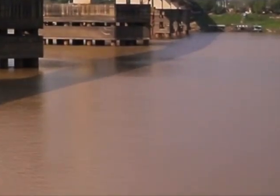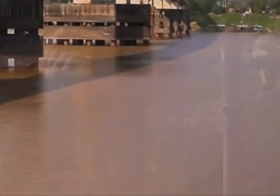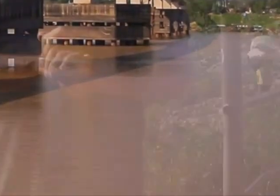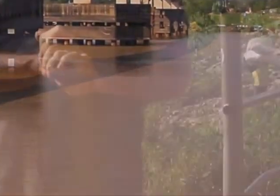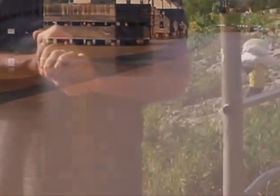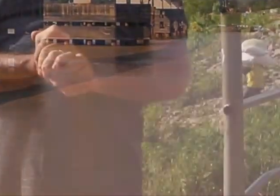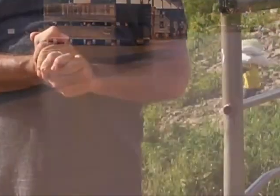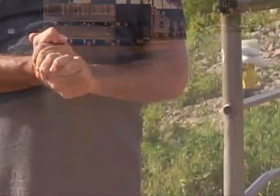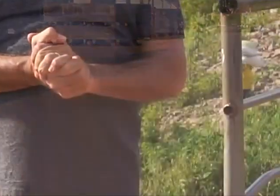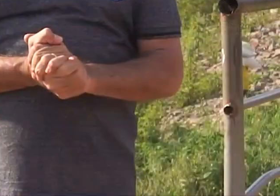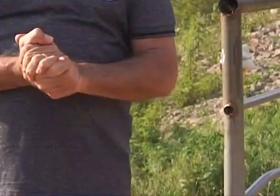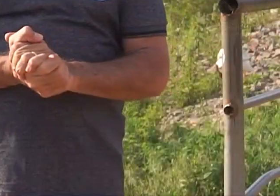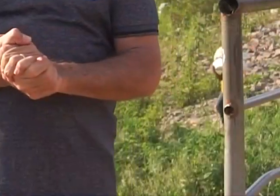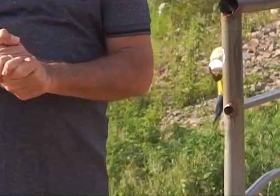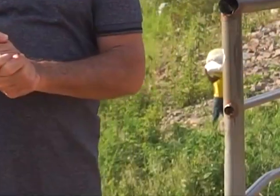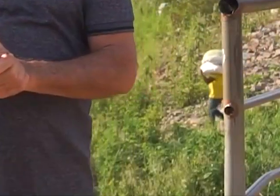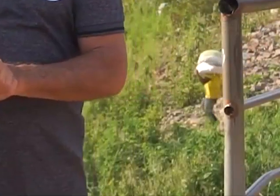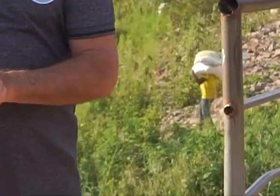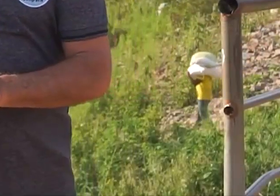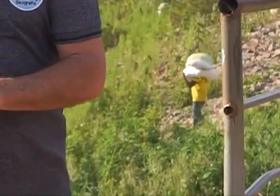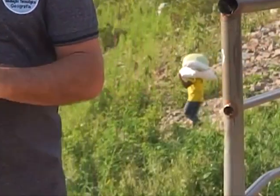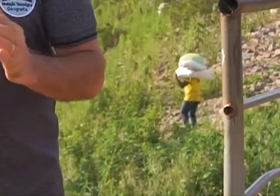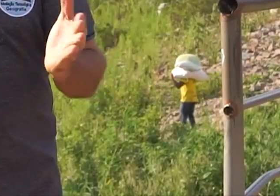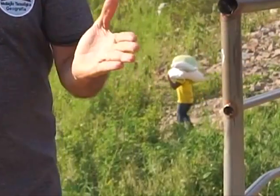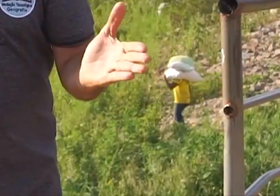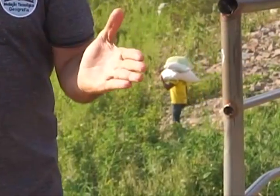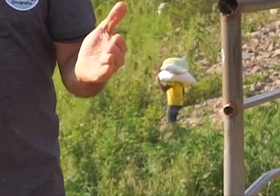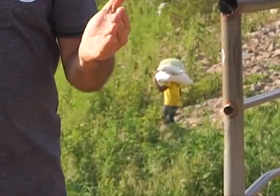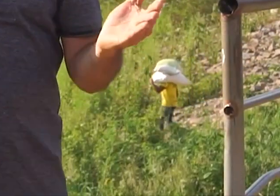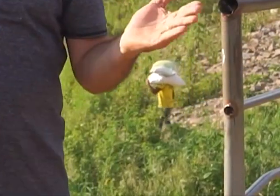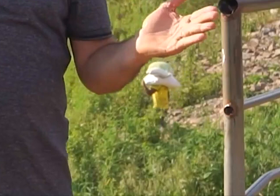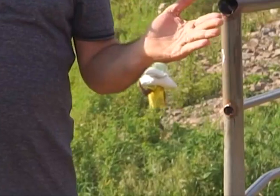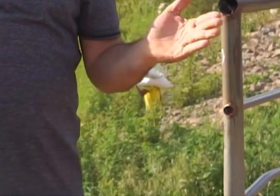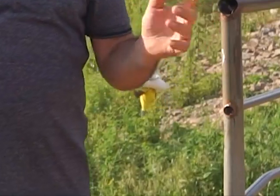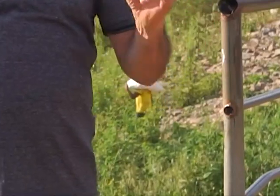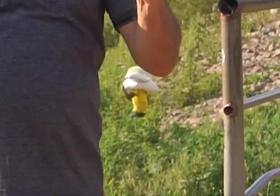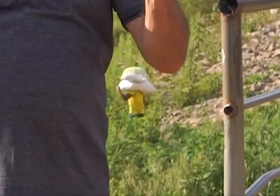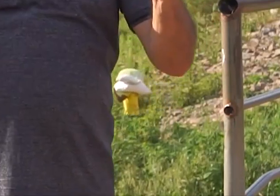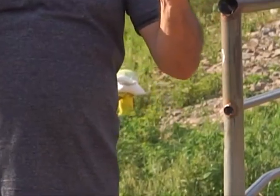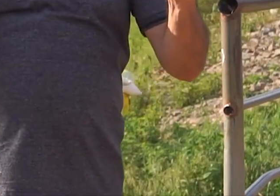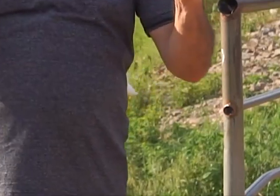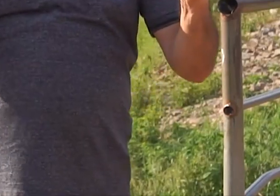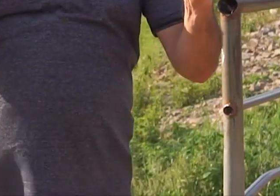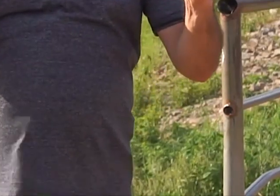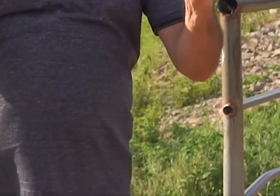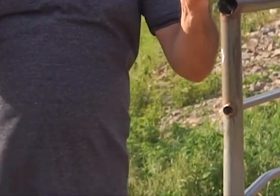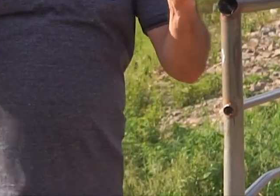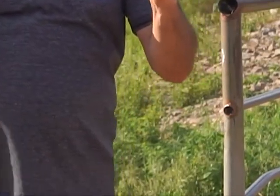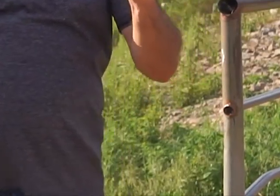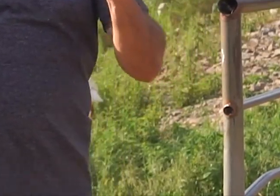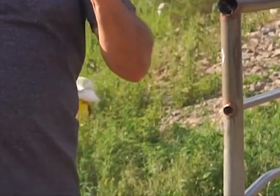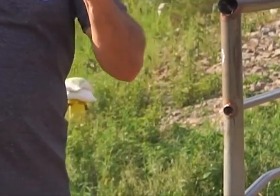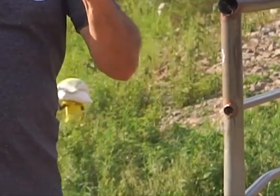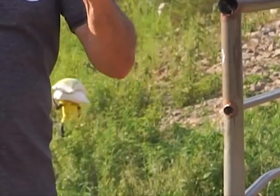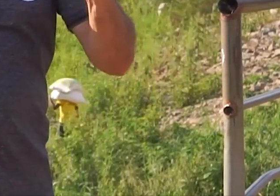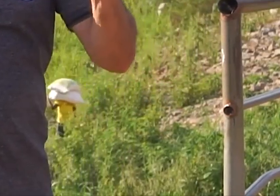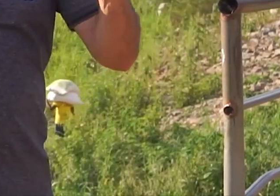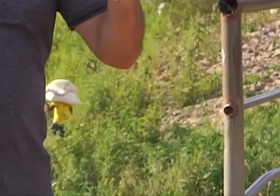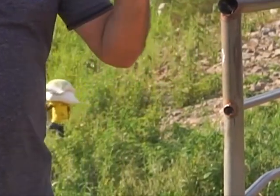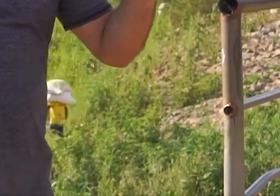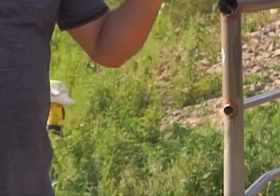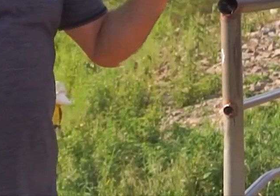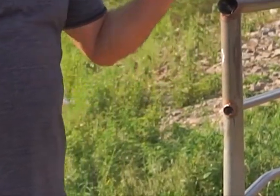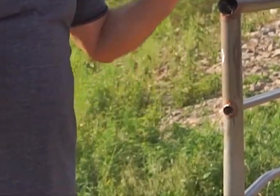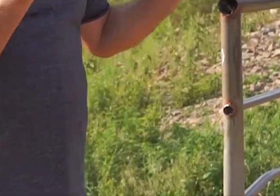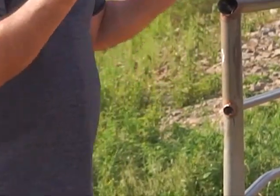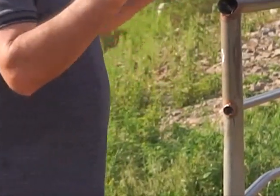Amazonas. Puxa, professor Arimateia, o que é margem direita, margem esquerda? Ótimo! É só você observar aqui, ó. Observe que